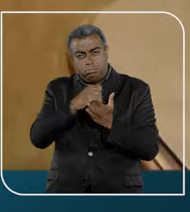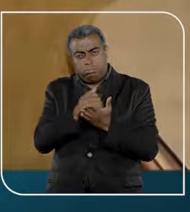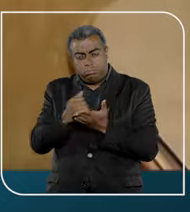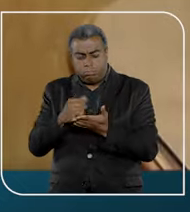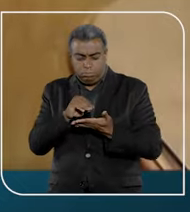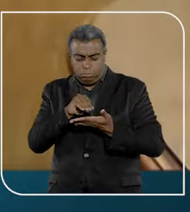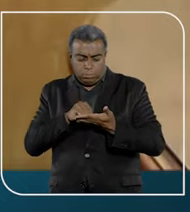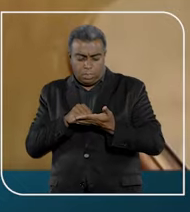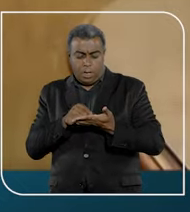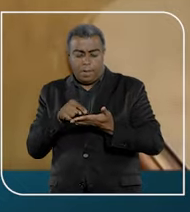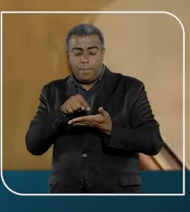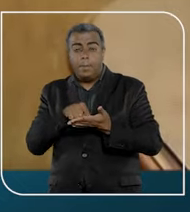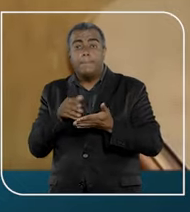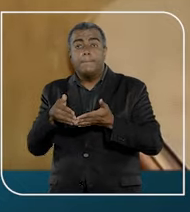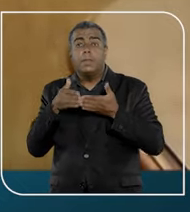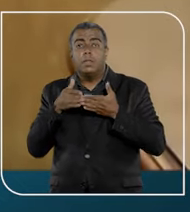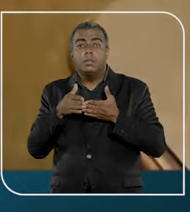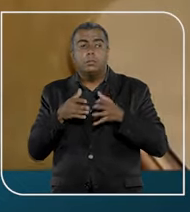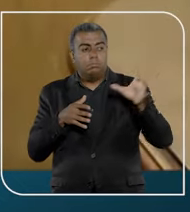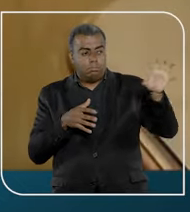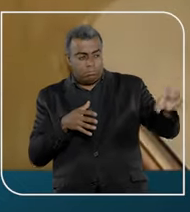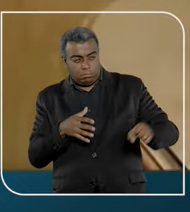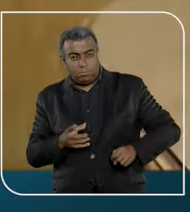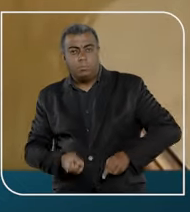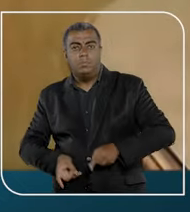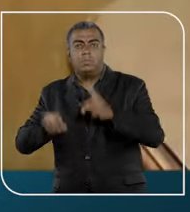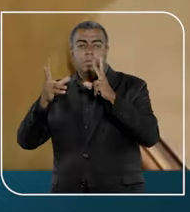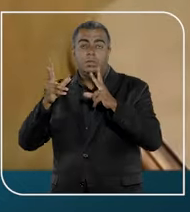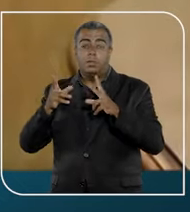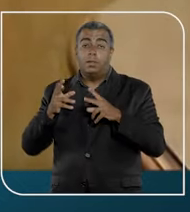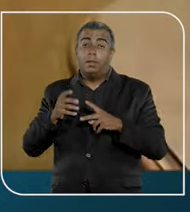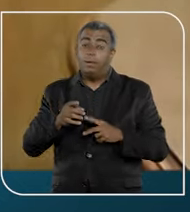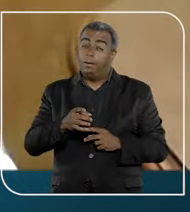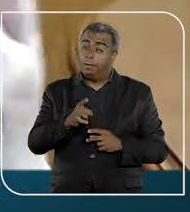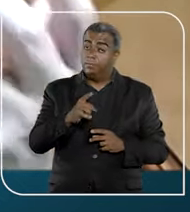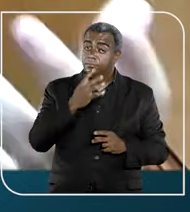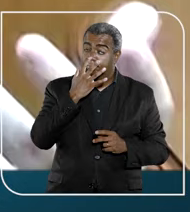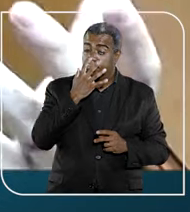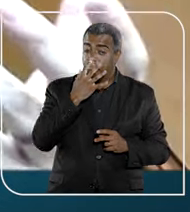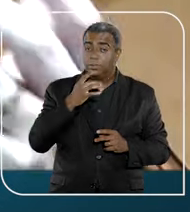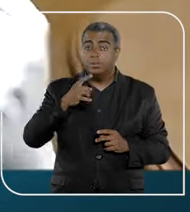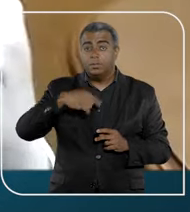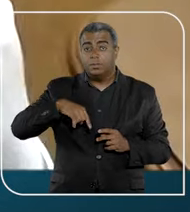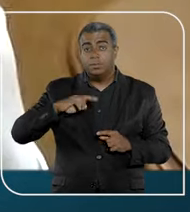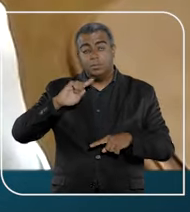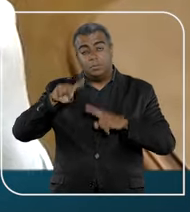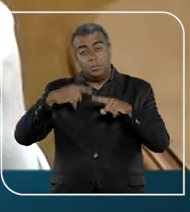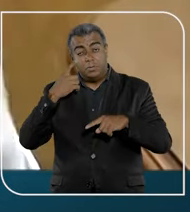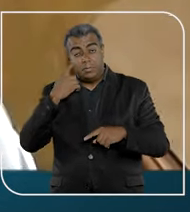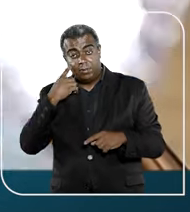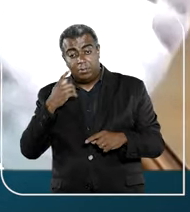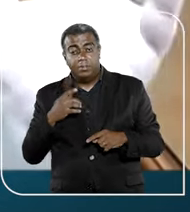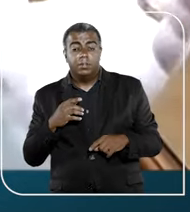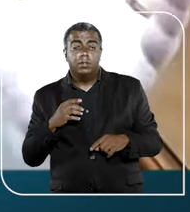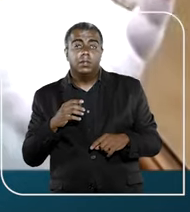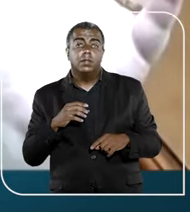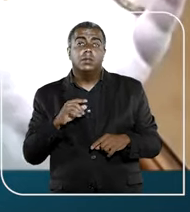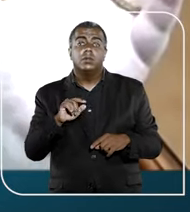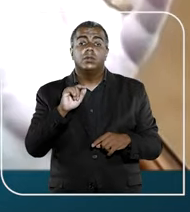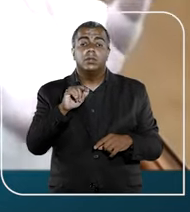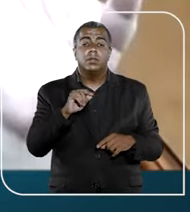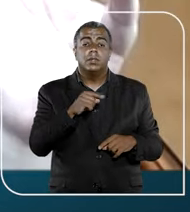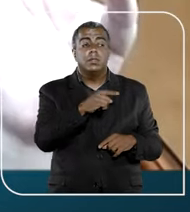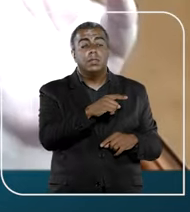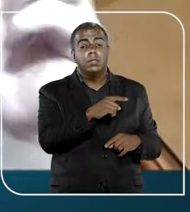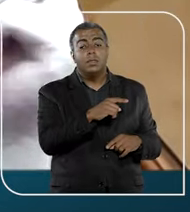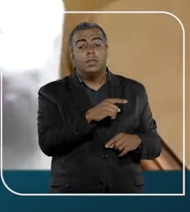imóvel para o processo e pede a penhora do bem. E aí tem uma questão interessante, que a gente pode deixar para